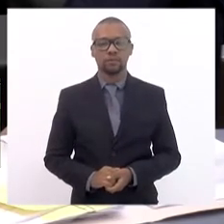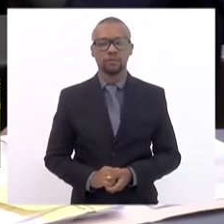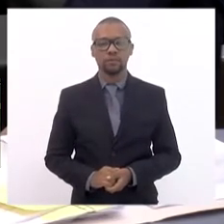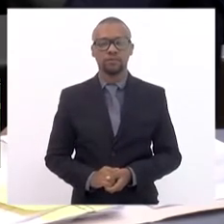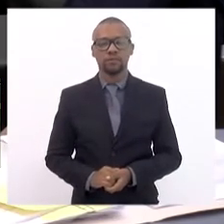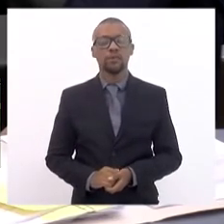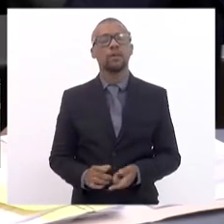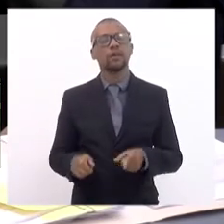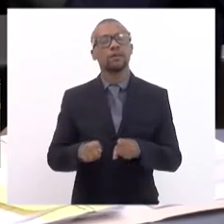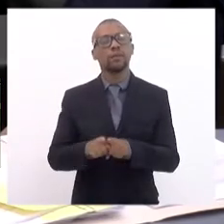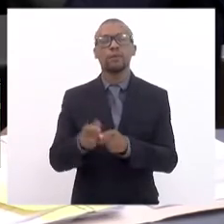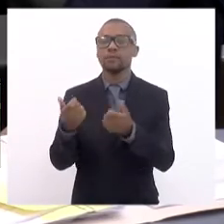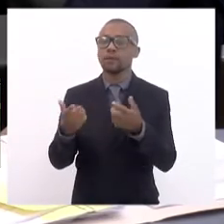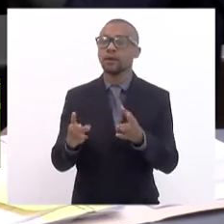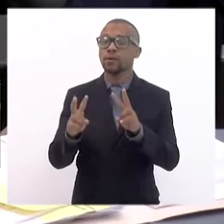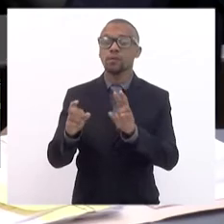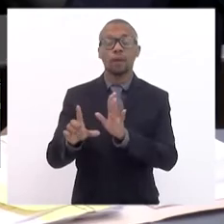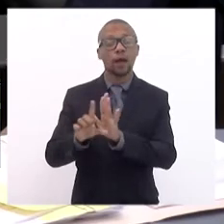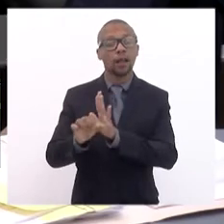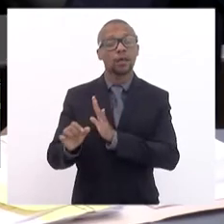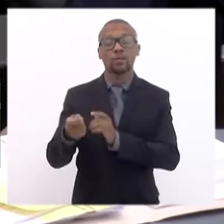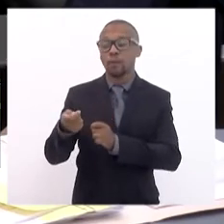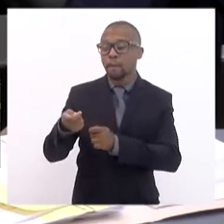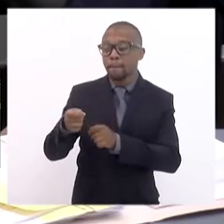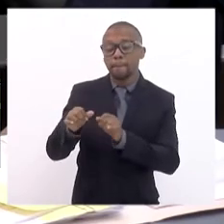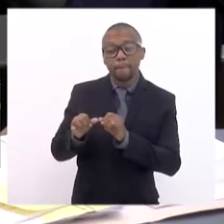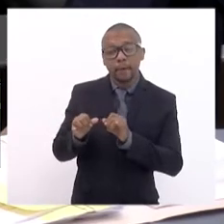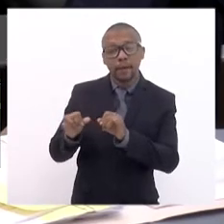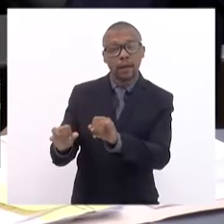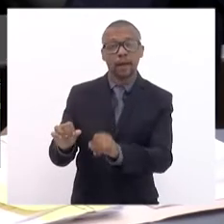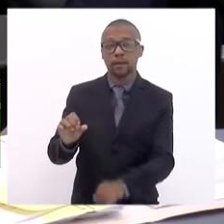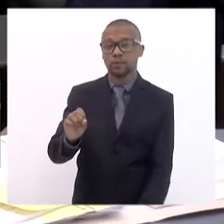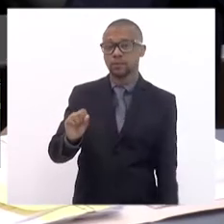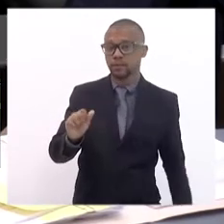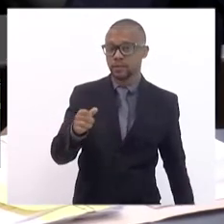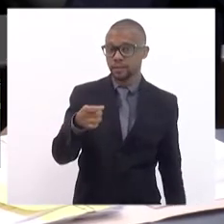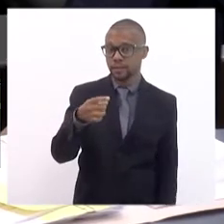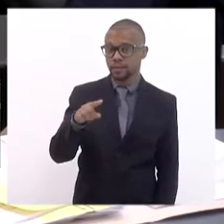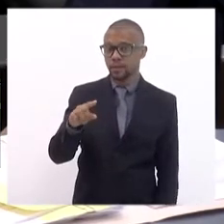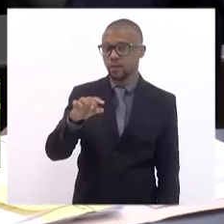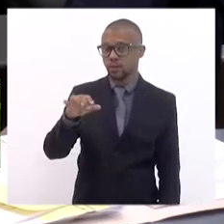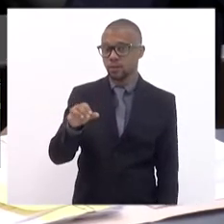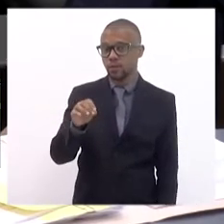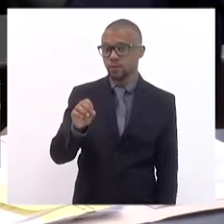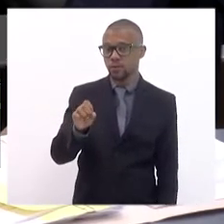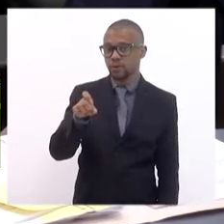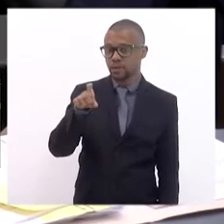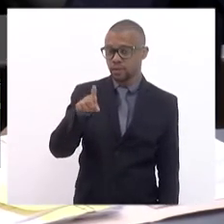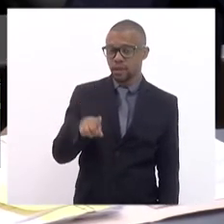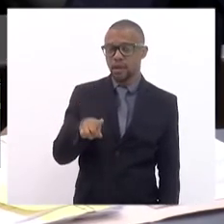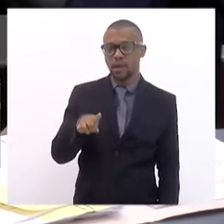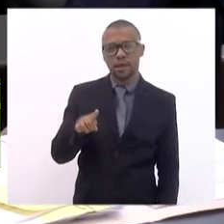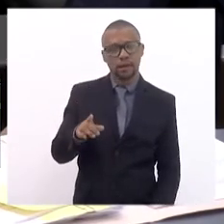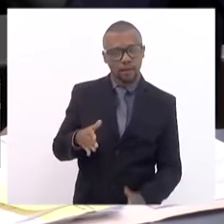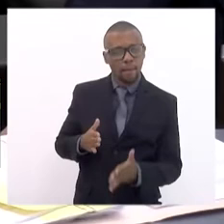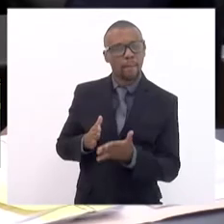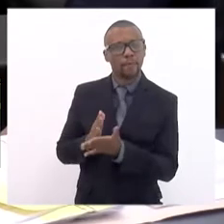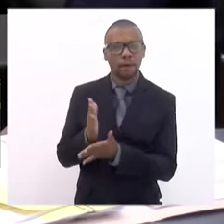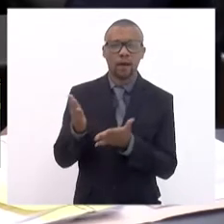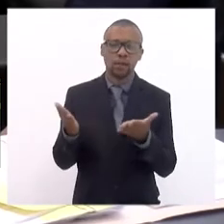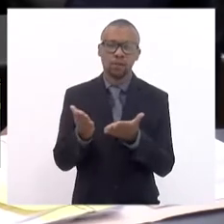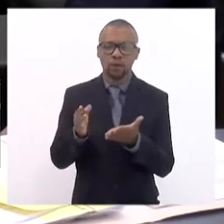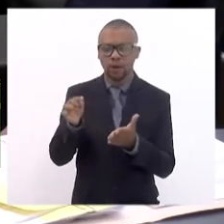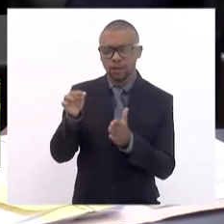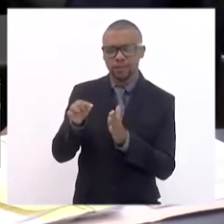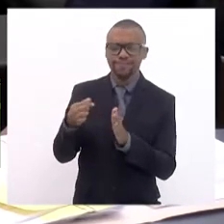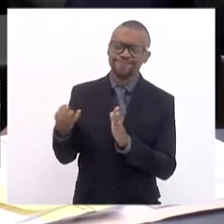Falar também da lei do mercado de São José, que eu vi ser aprovada agora, né? E essa é muito, muito, muito, muito,